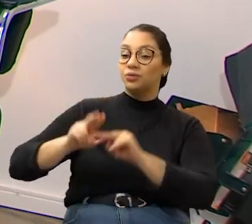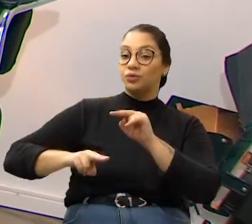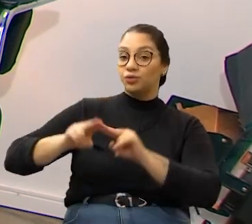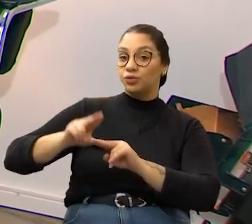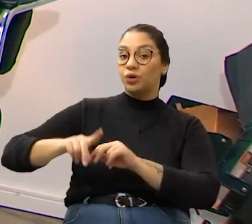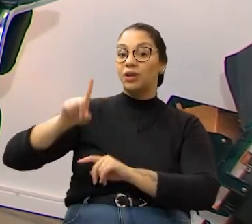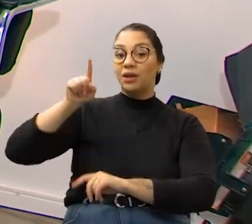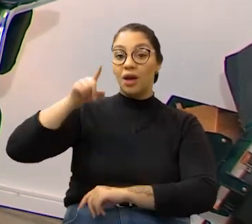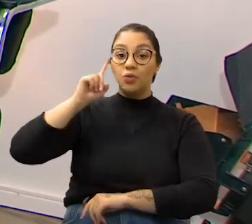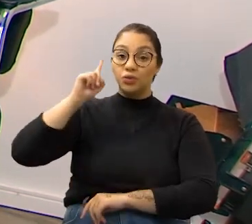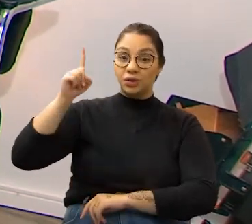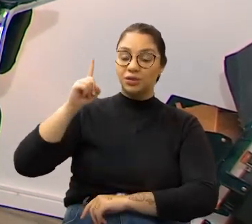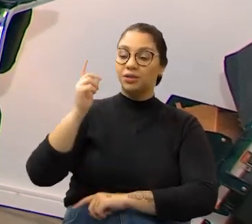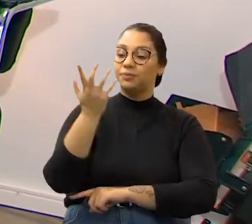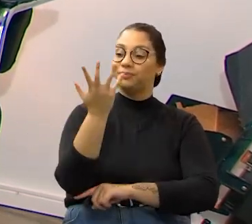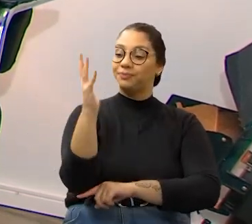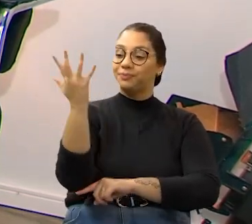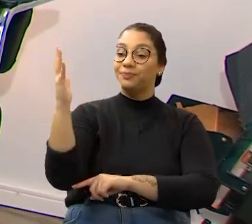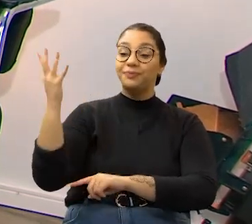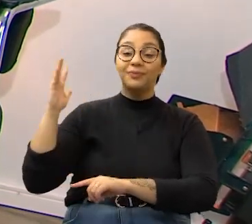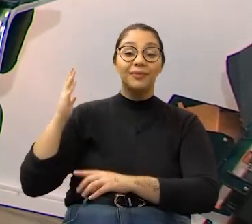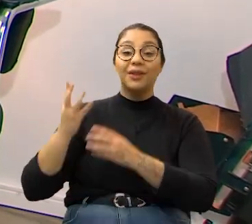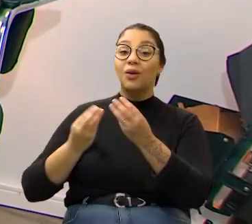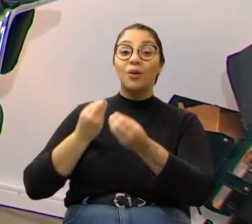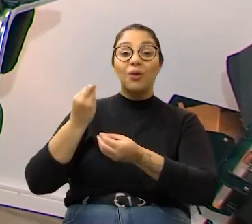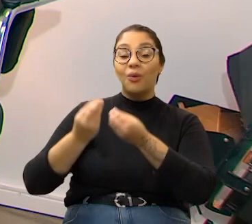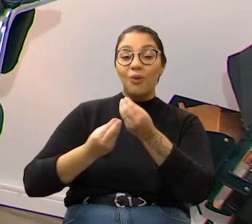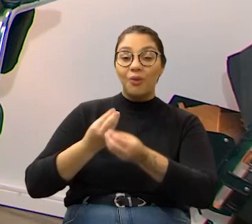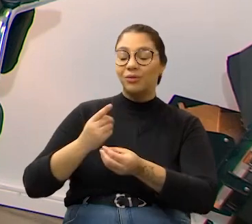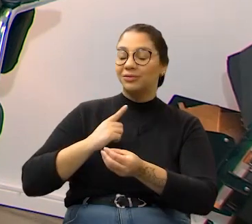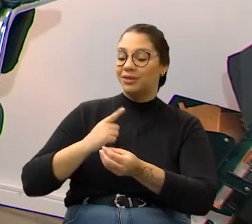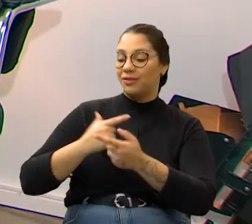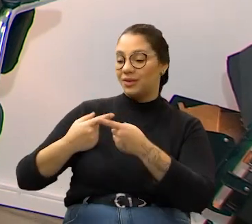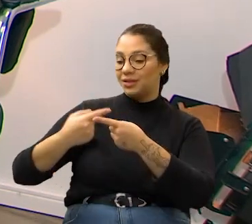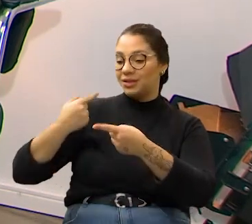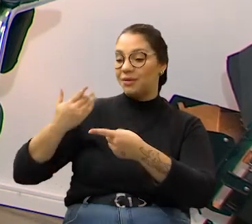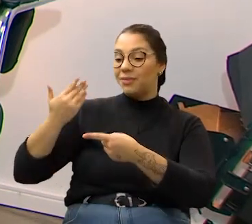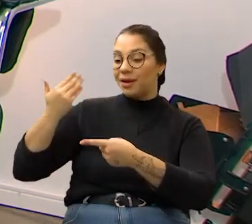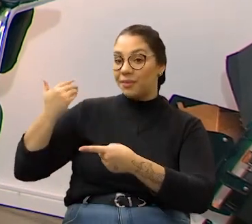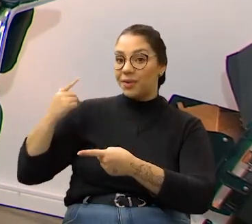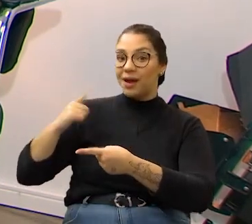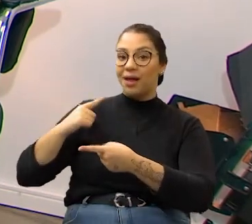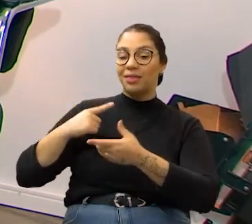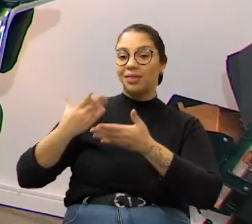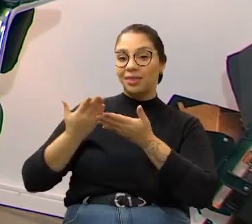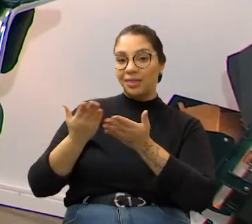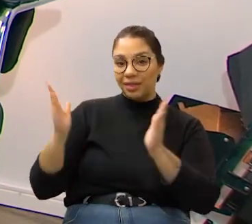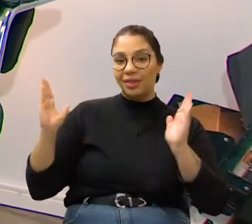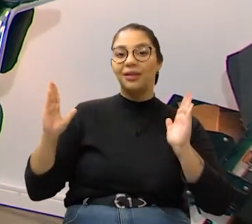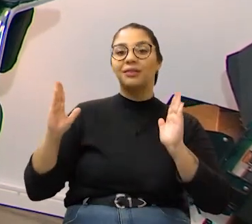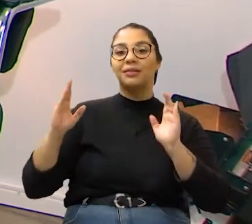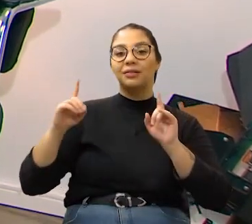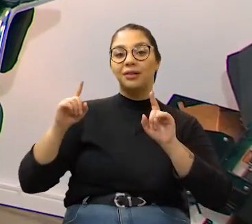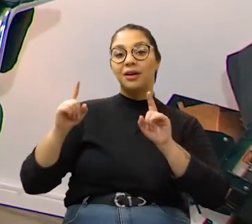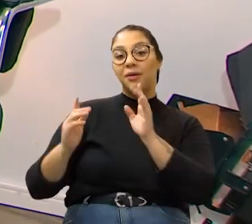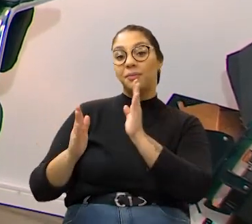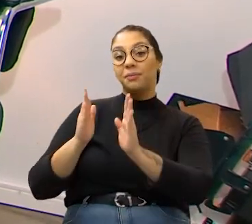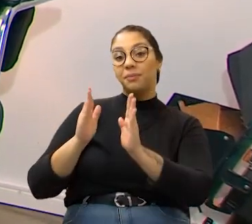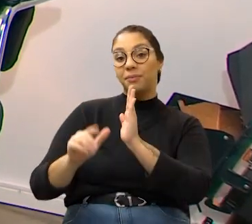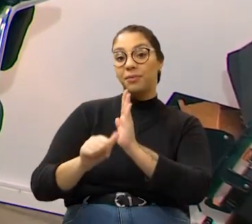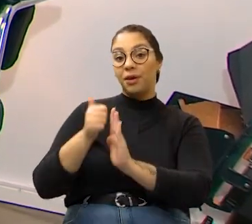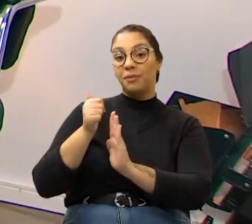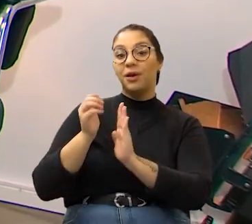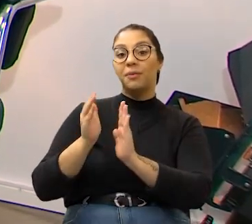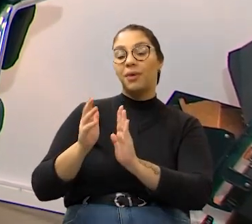Dia do Meio Ambiente. Como está essa questão aqui? A gente teve na última semana, inclusive, uma abertura aqui na primeira parte da